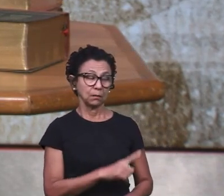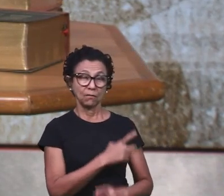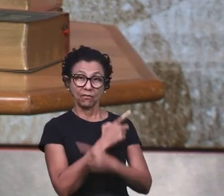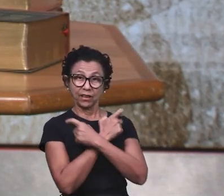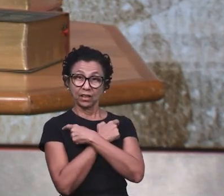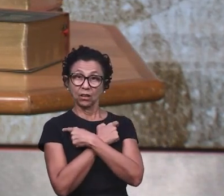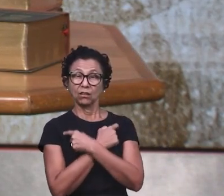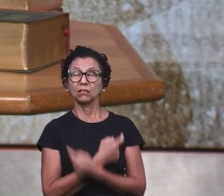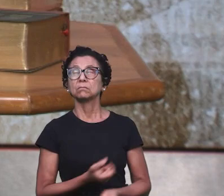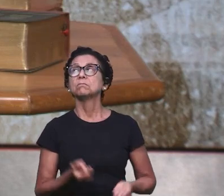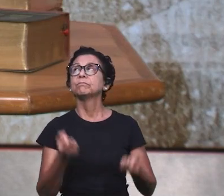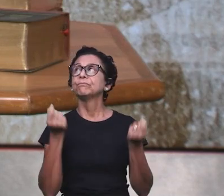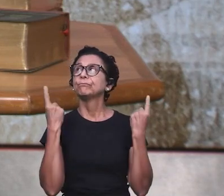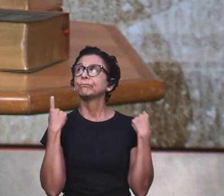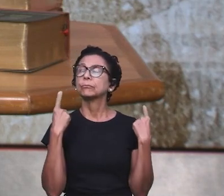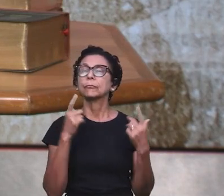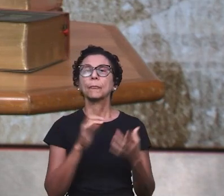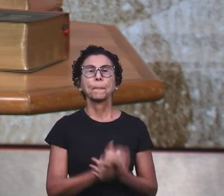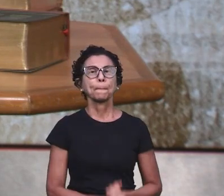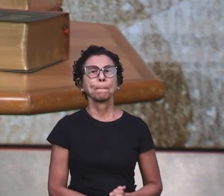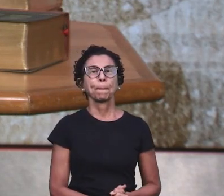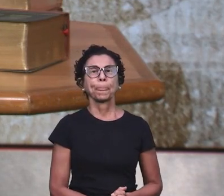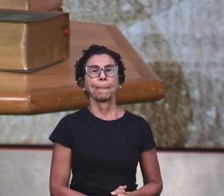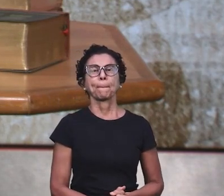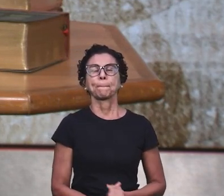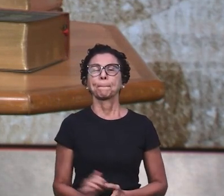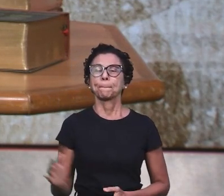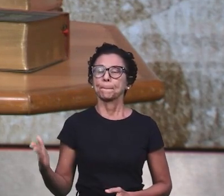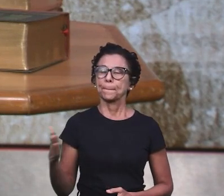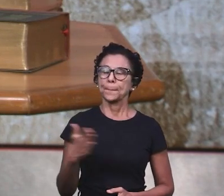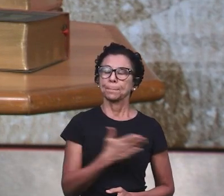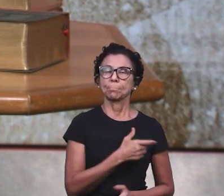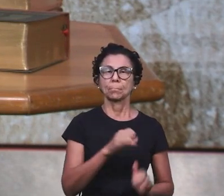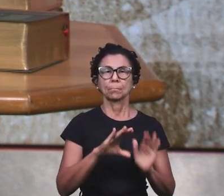o povo sair do Egito. Vamos ao capítulo 8.